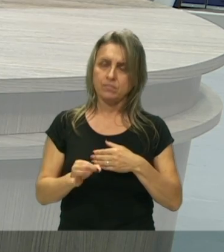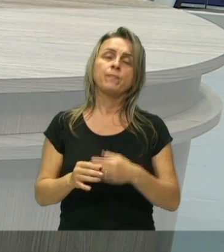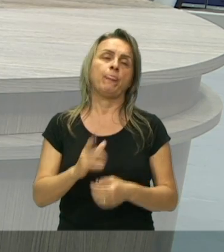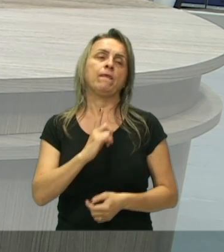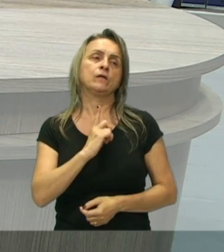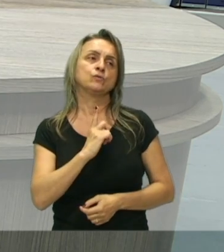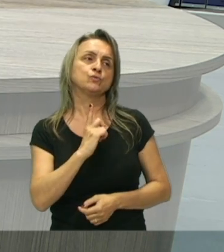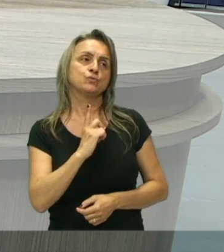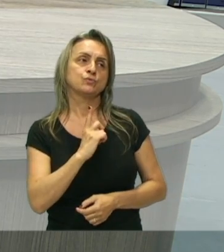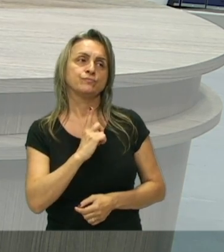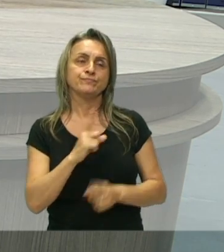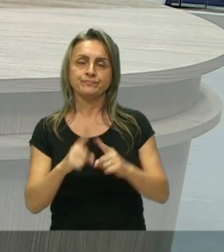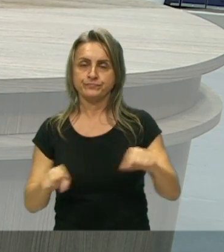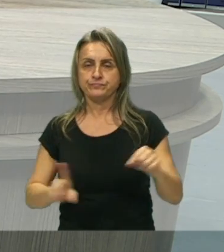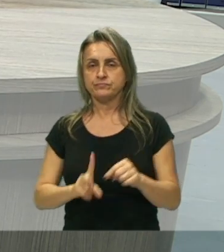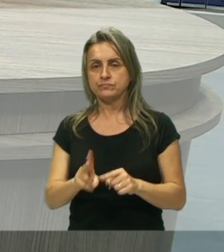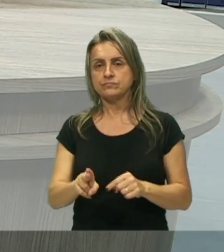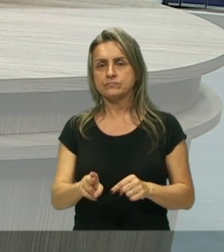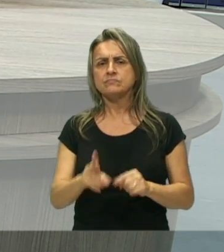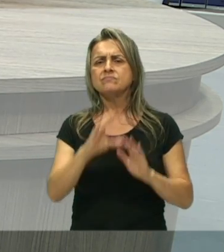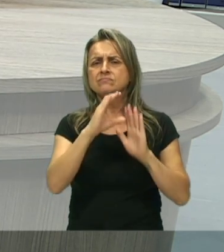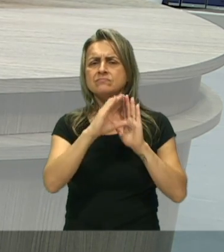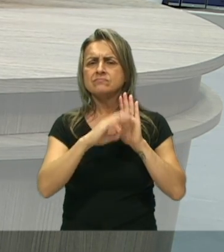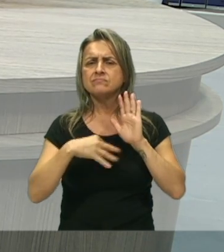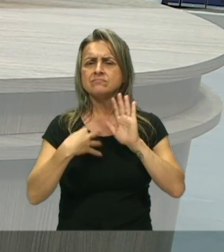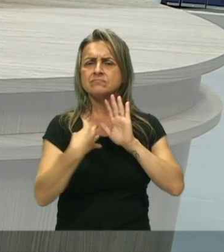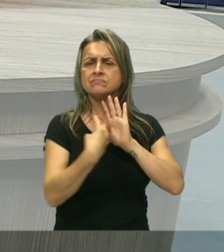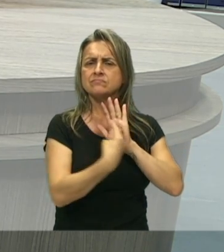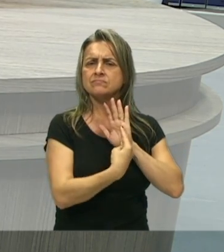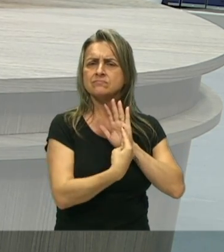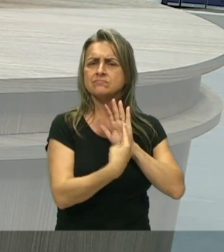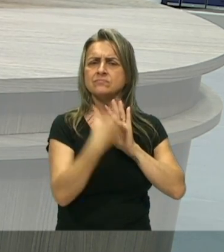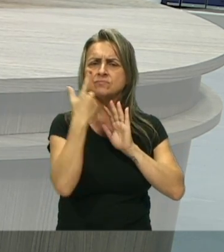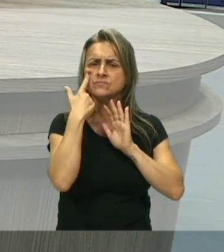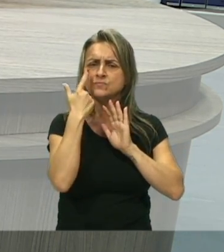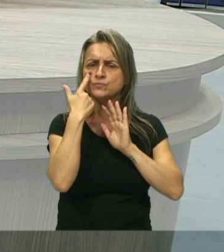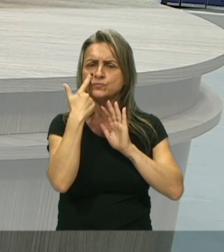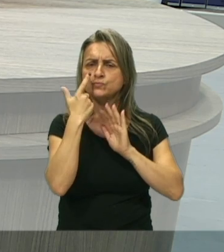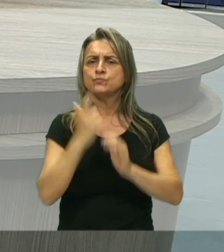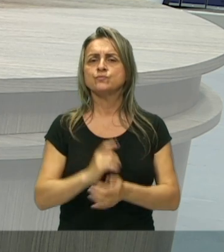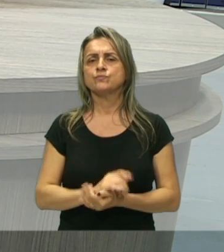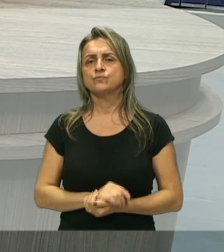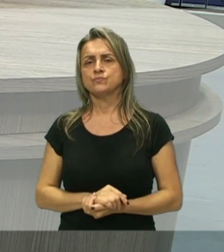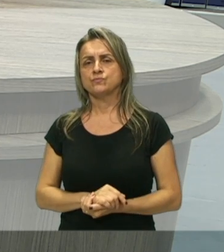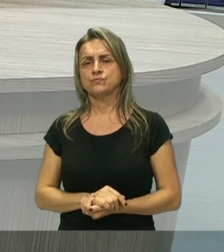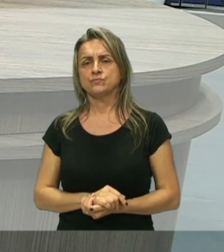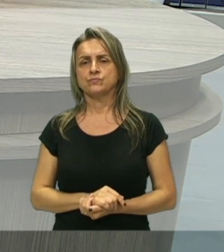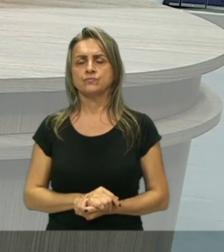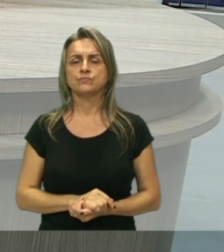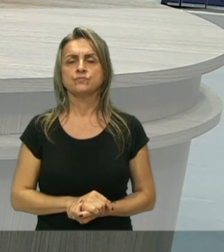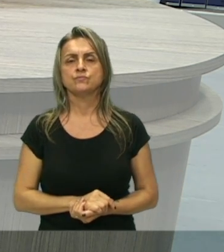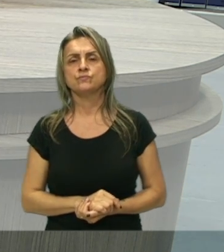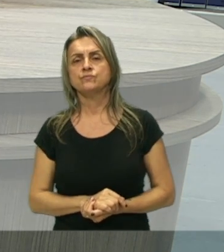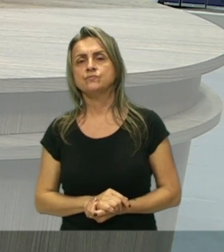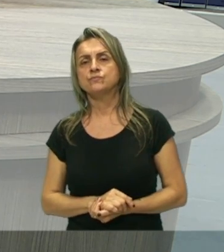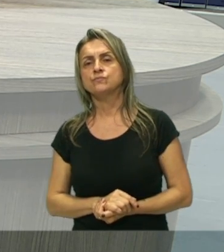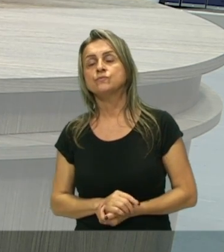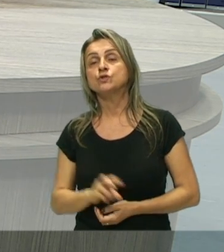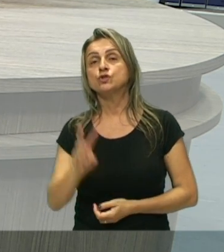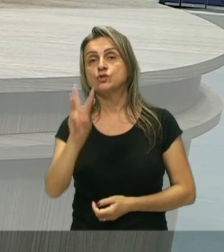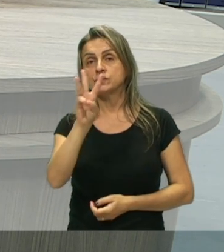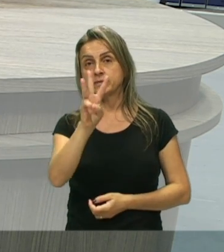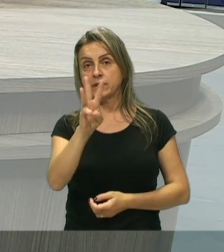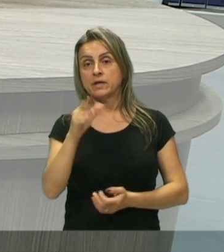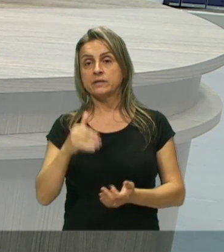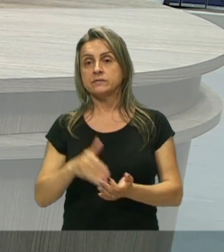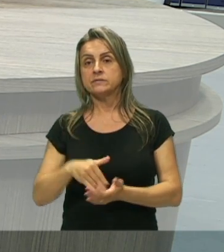lançamento. Está aqui no cronograma, dá uma olhadinha aí, Edmar. Lançamento, 15. Vai ser entre o dia 3 e 9,